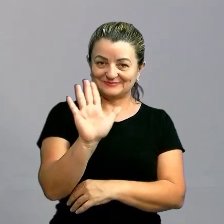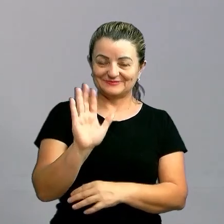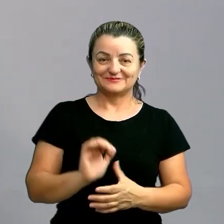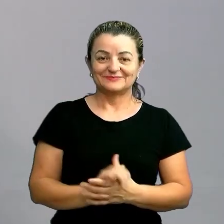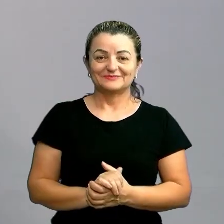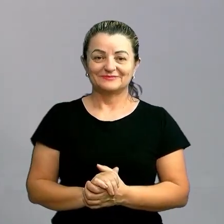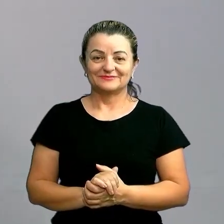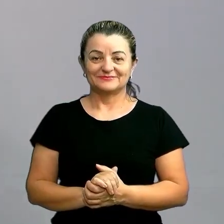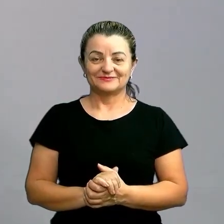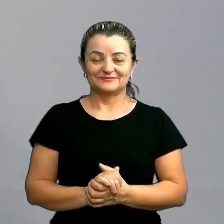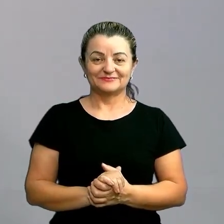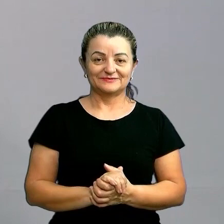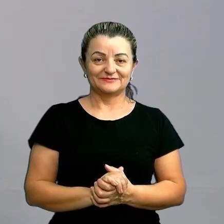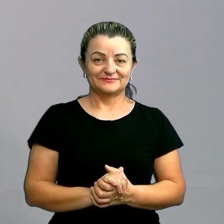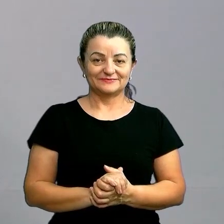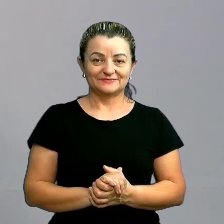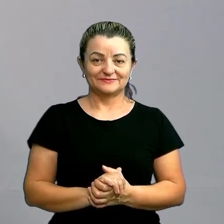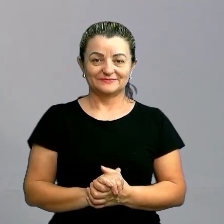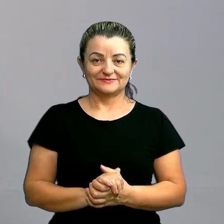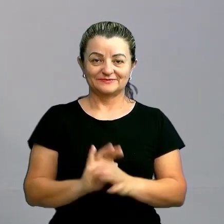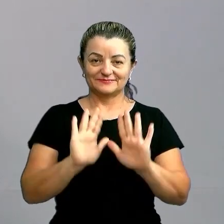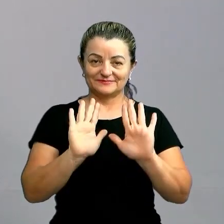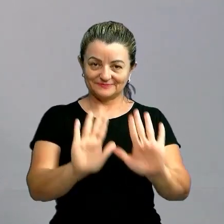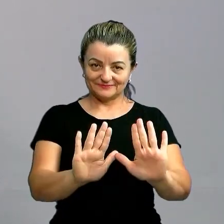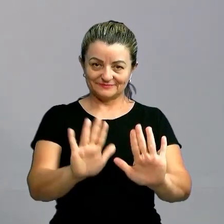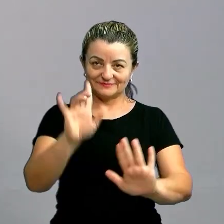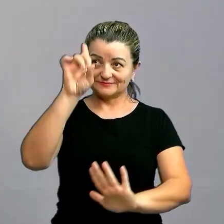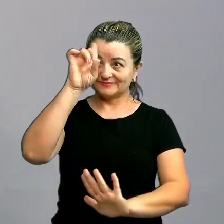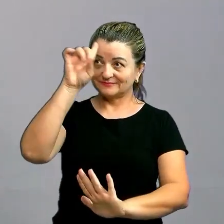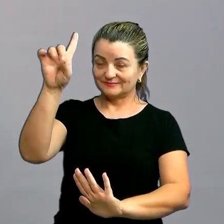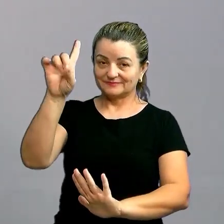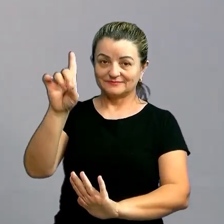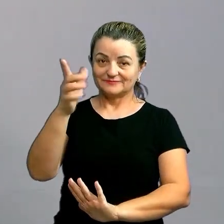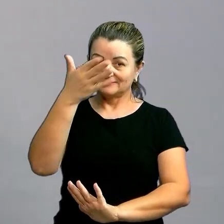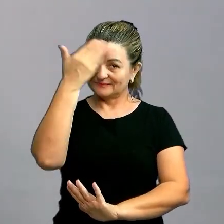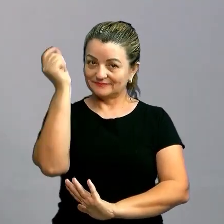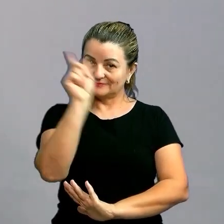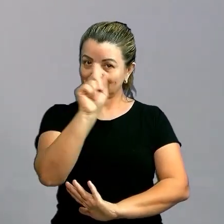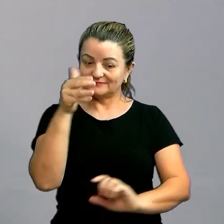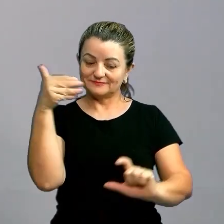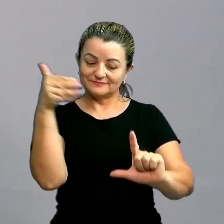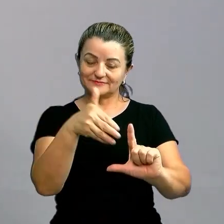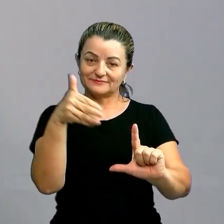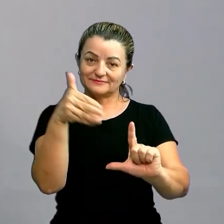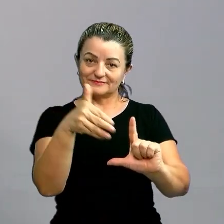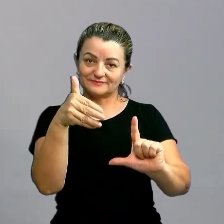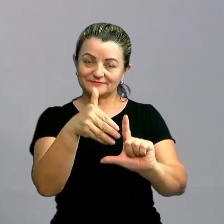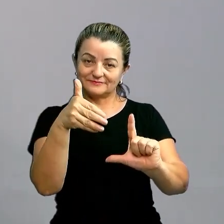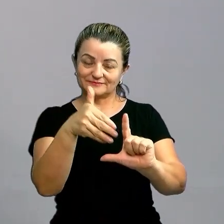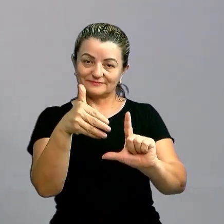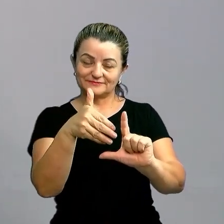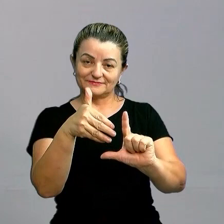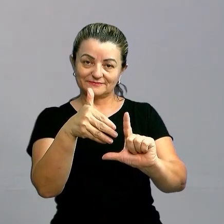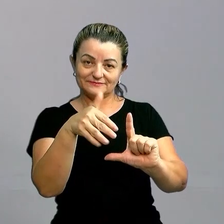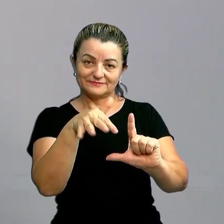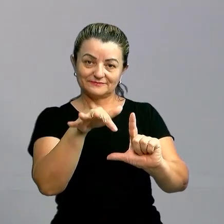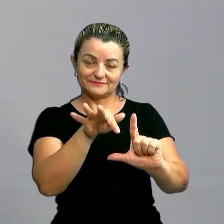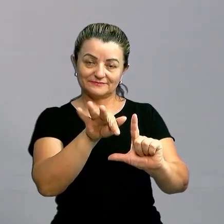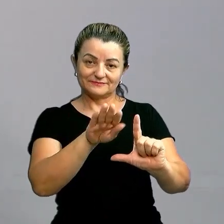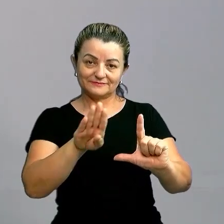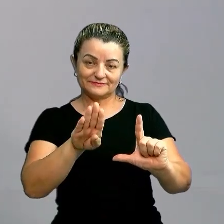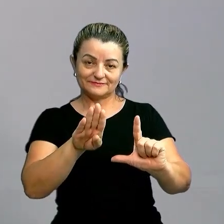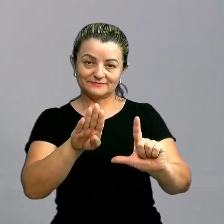próxima. E fiquem com Deus. Não esqueçam de acessar a